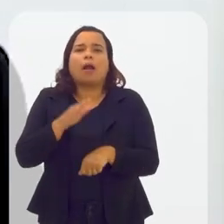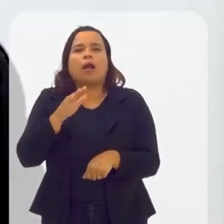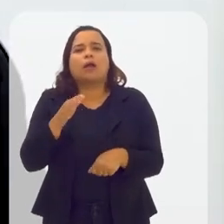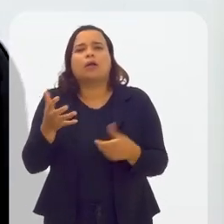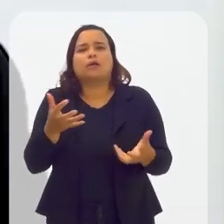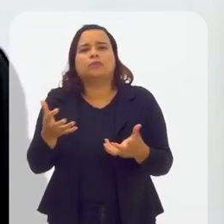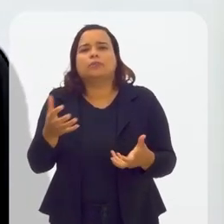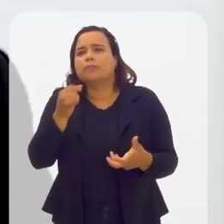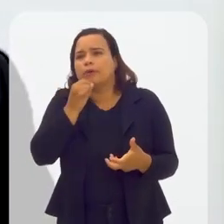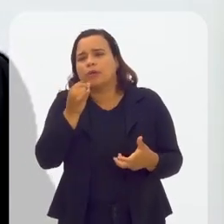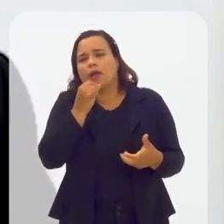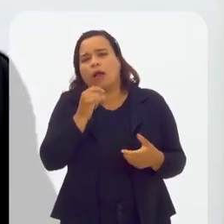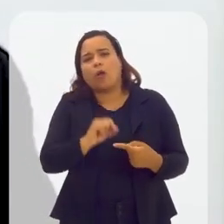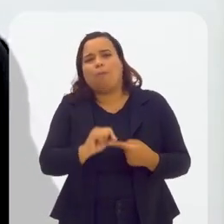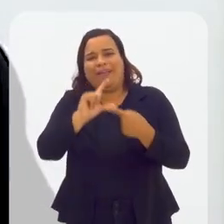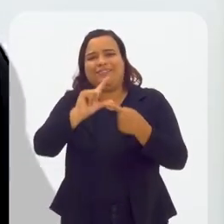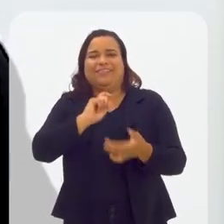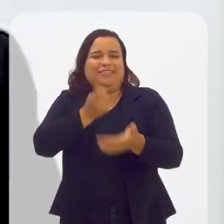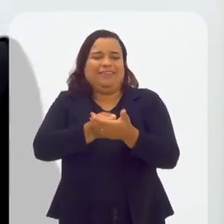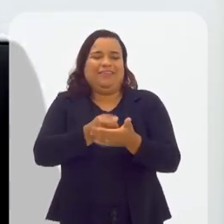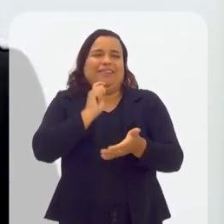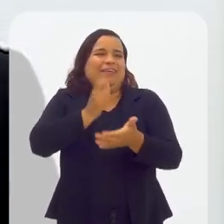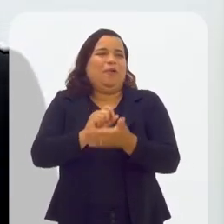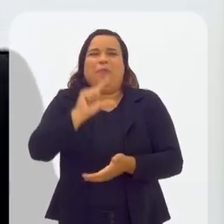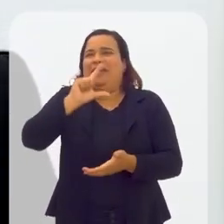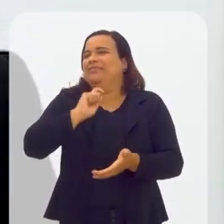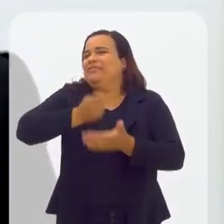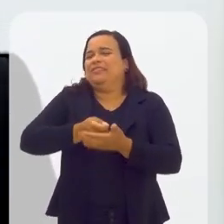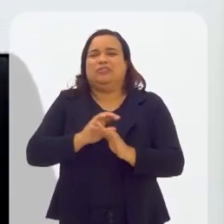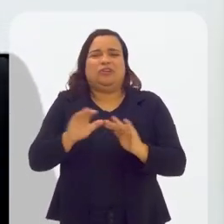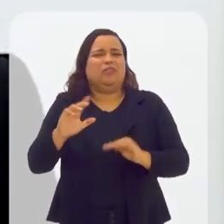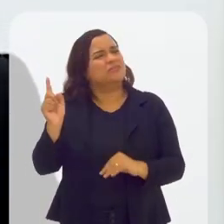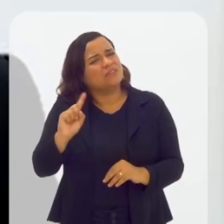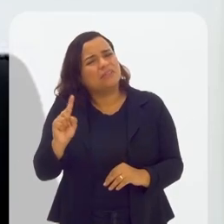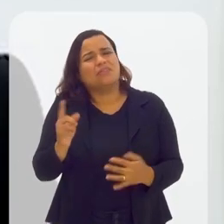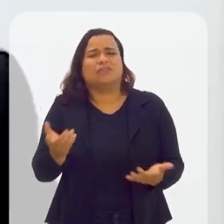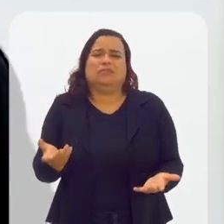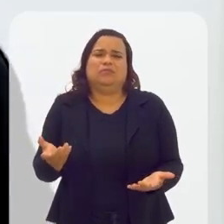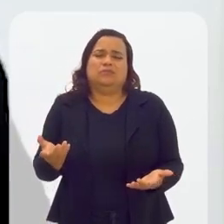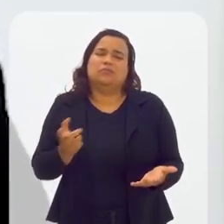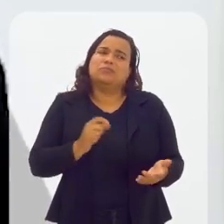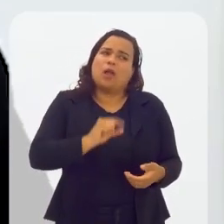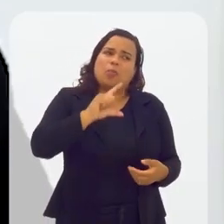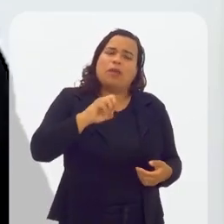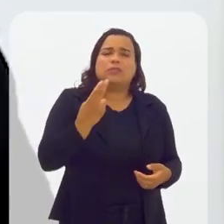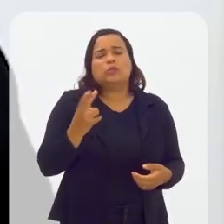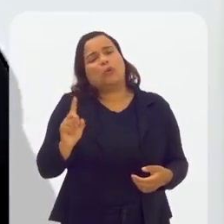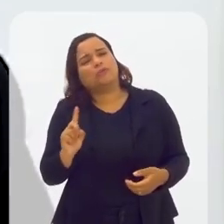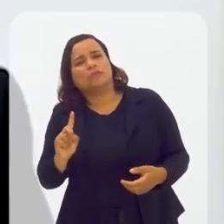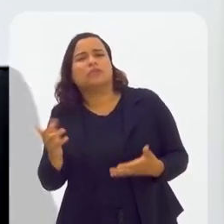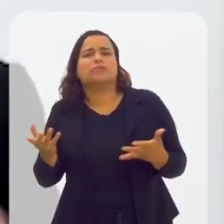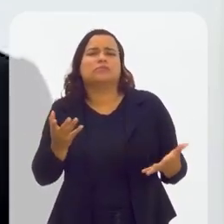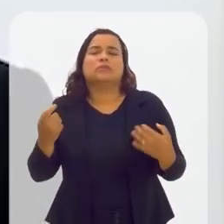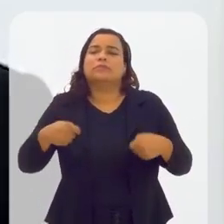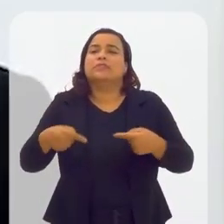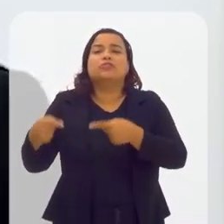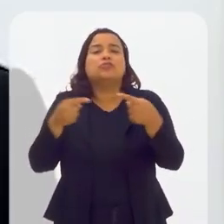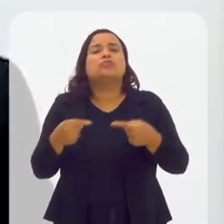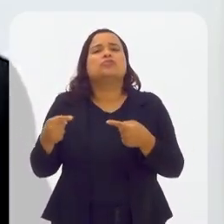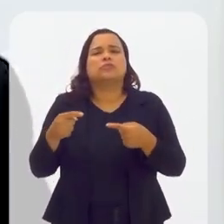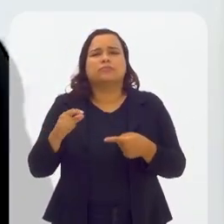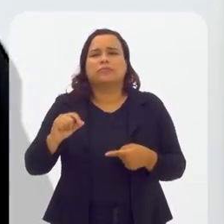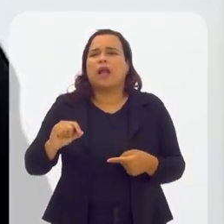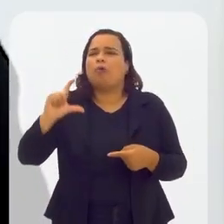discussão mais ampla do que o aumento em si da tarifa de ônibus, tá certo? É, o aumento ou não da tarifa de ônibus, porque